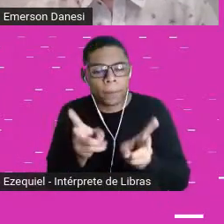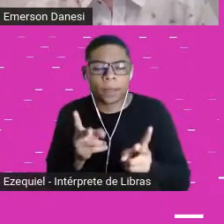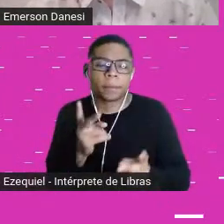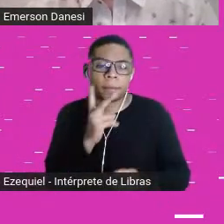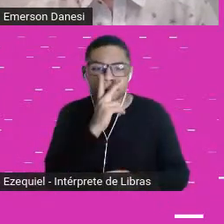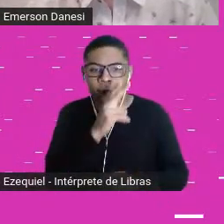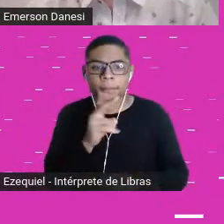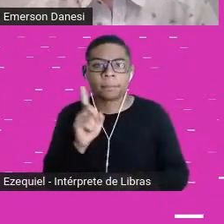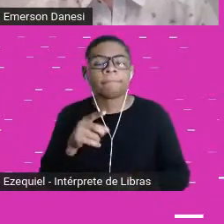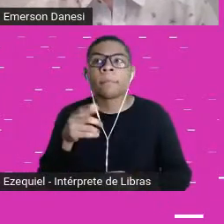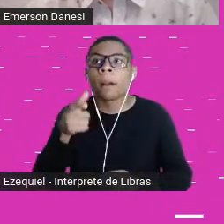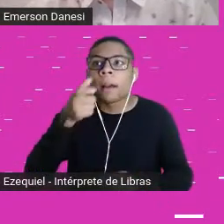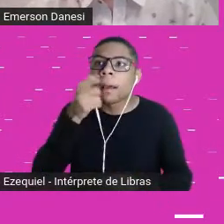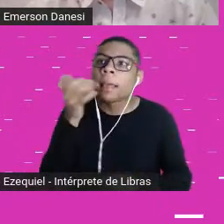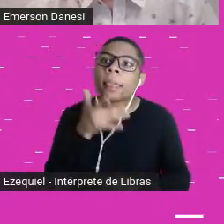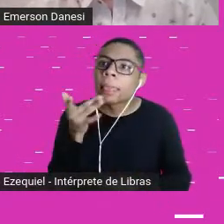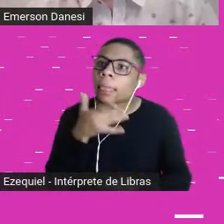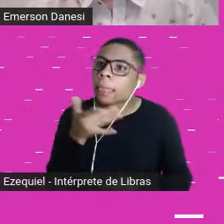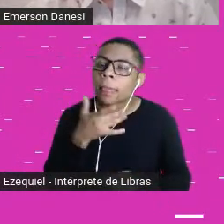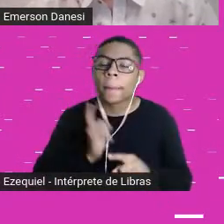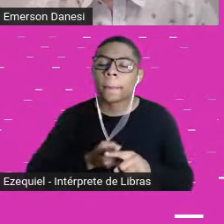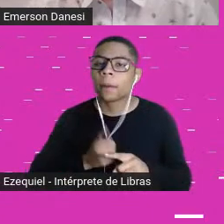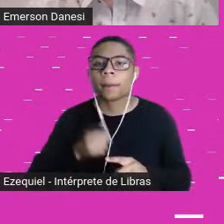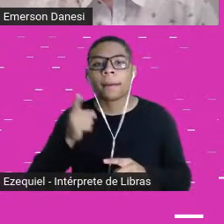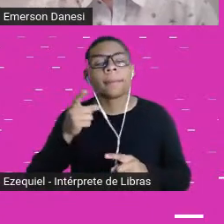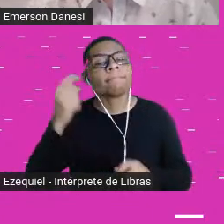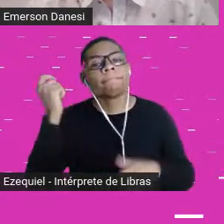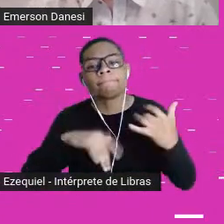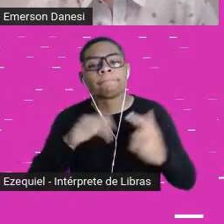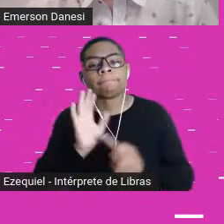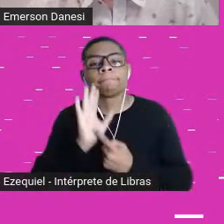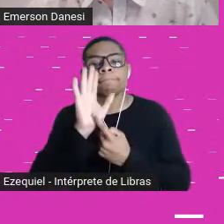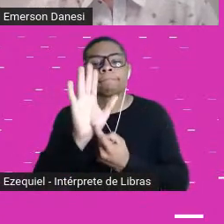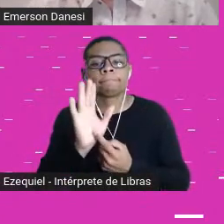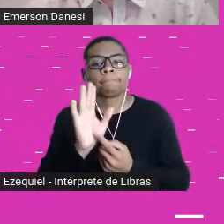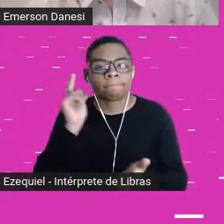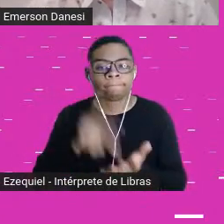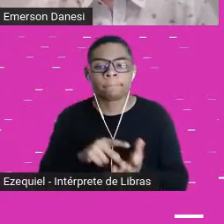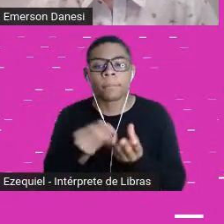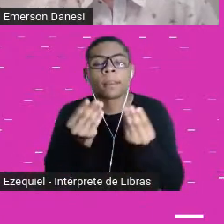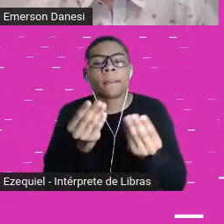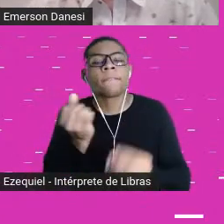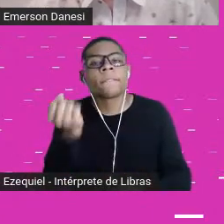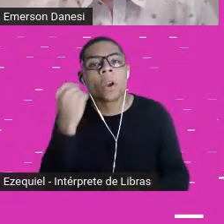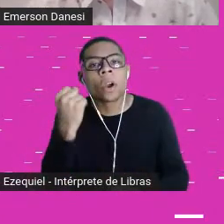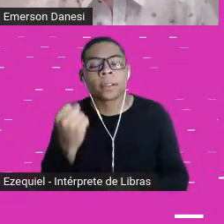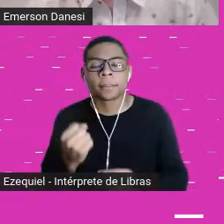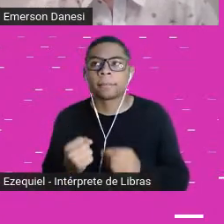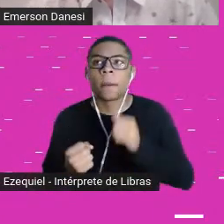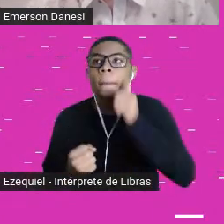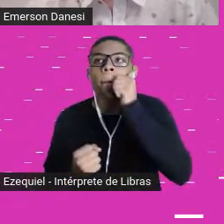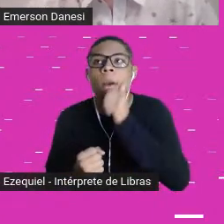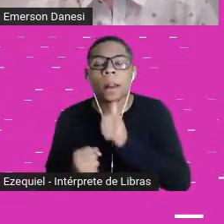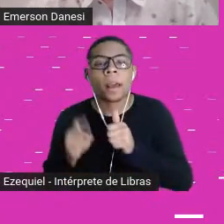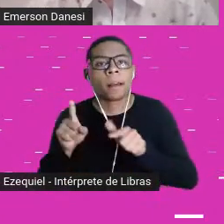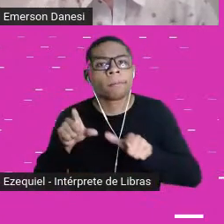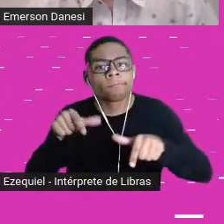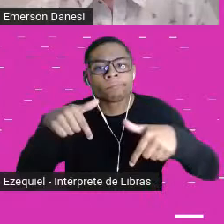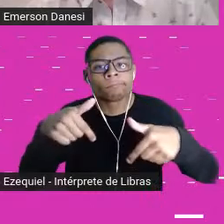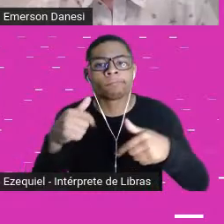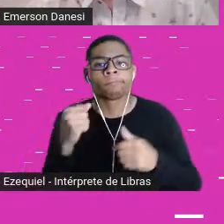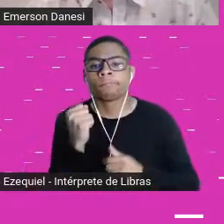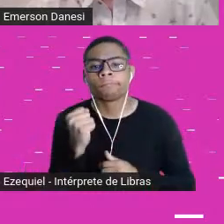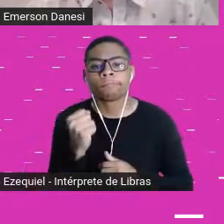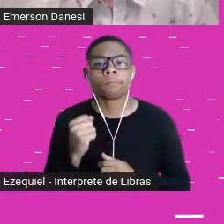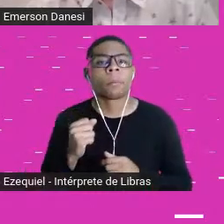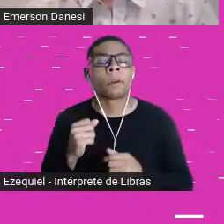era uma delícia de assistir, porque era uma presença de força. Então, é uma mulher que vem com uma força